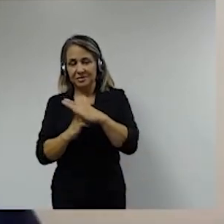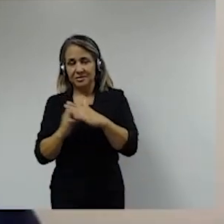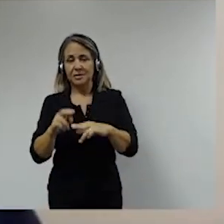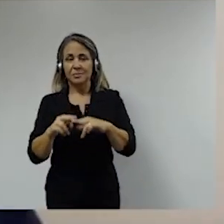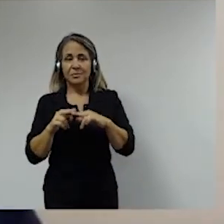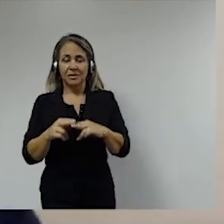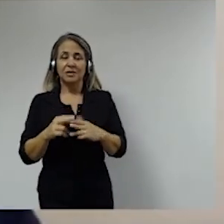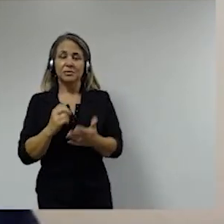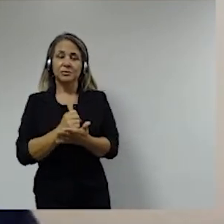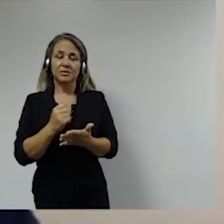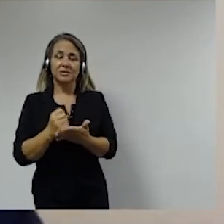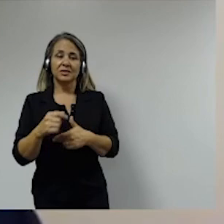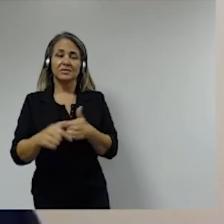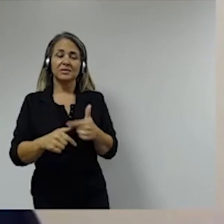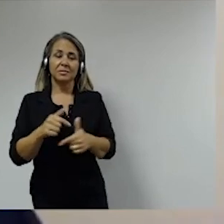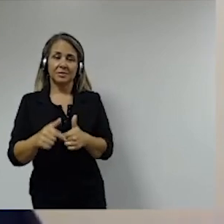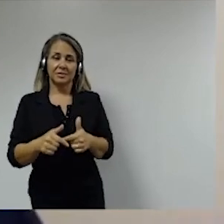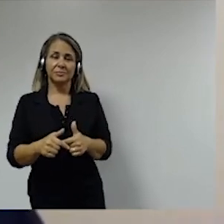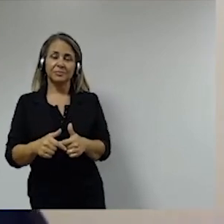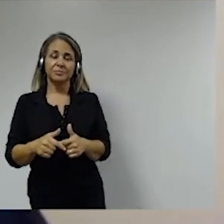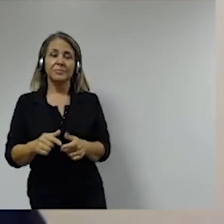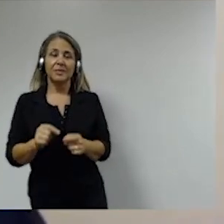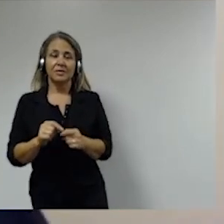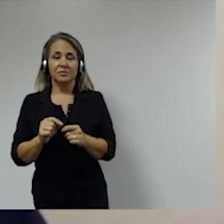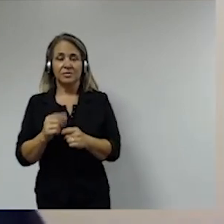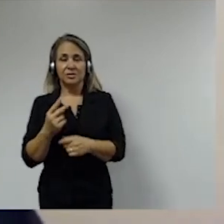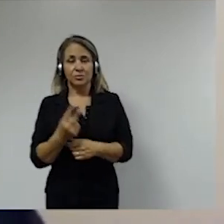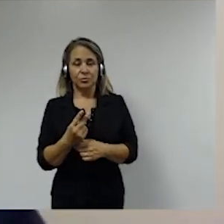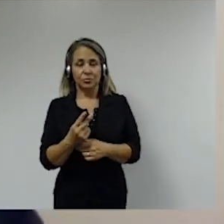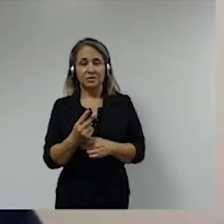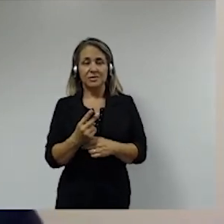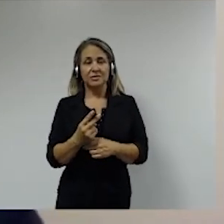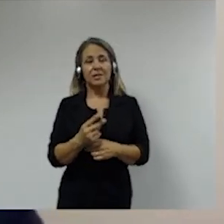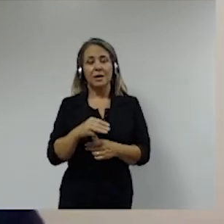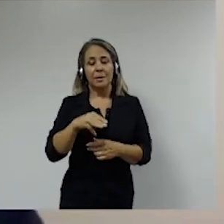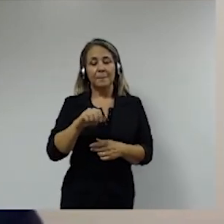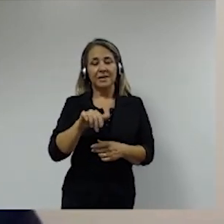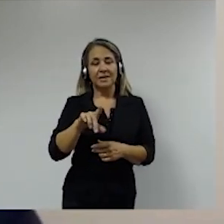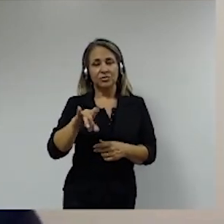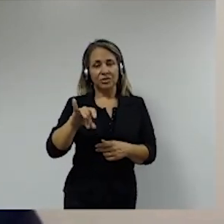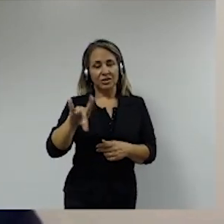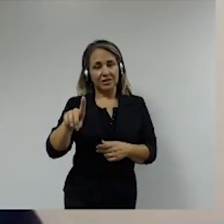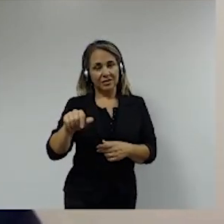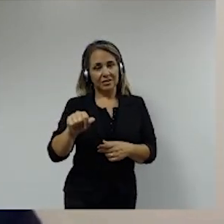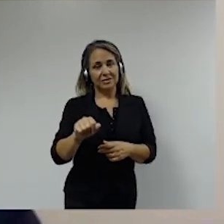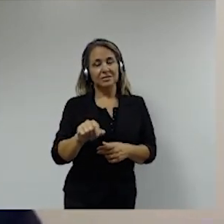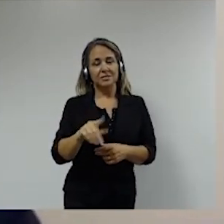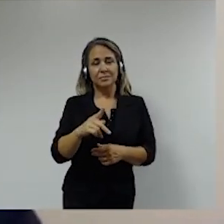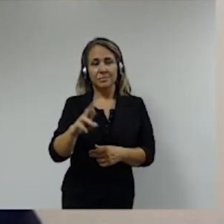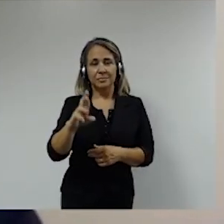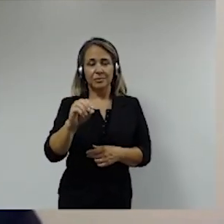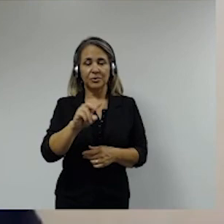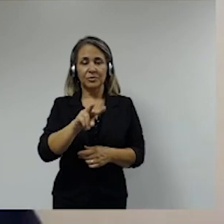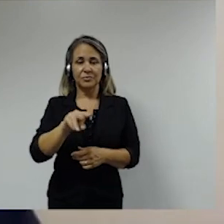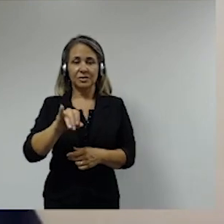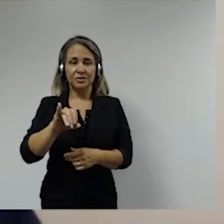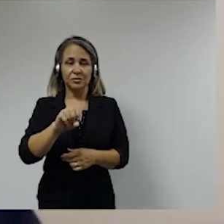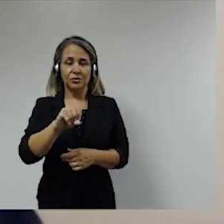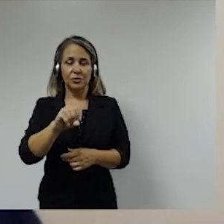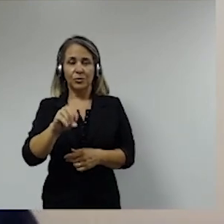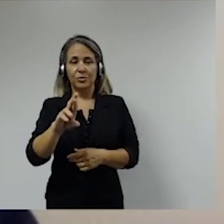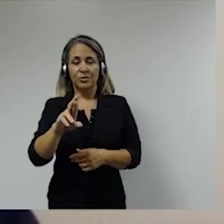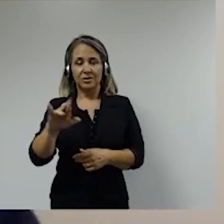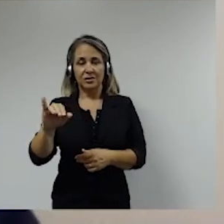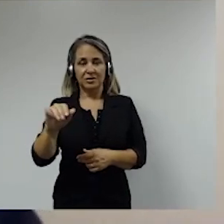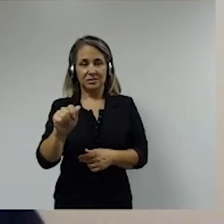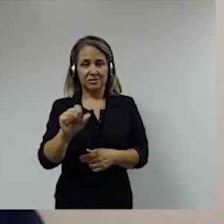nos contratos de trabalho. Foram editadas, pois, 2 medidas provisórias, sobre as quais o ministro Alexandre Belmonte já